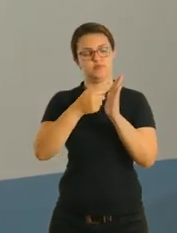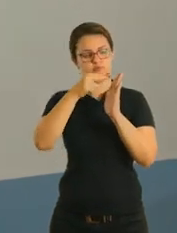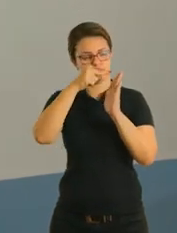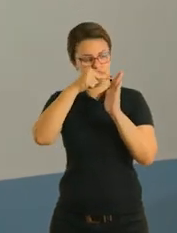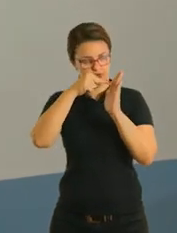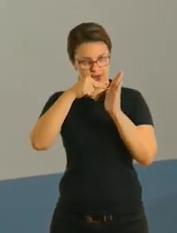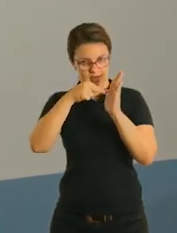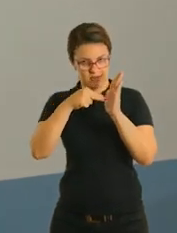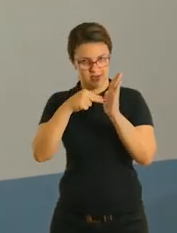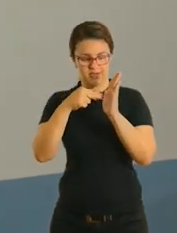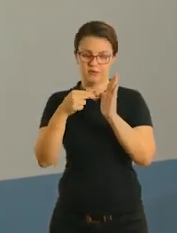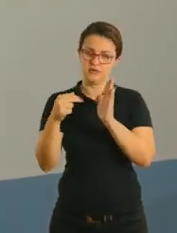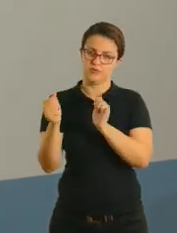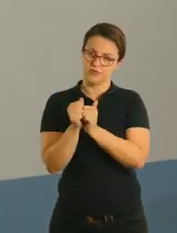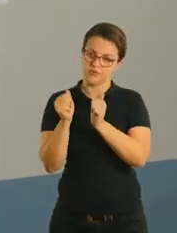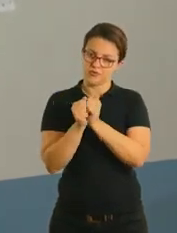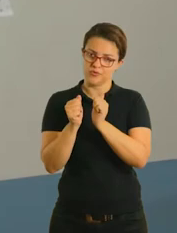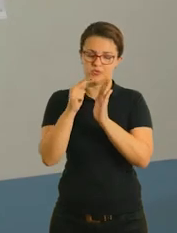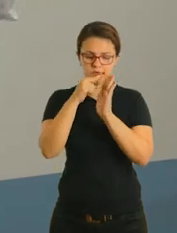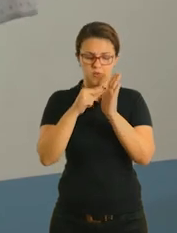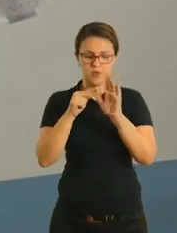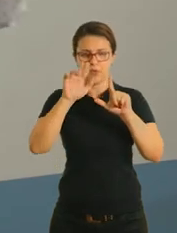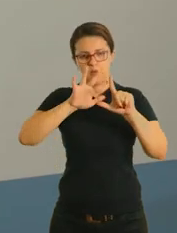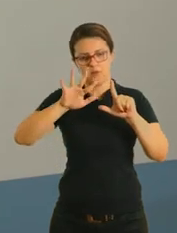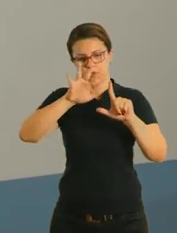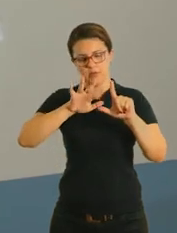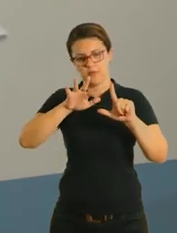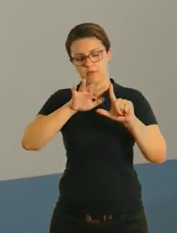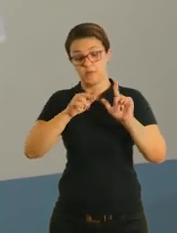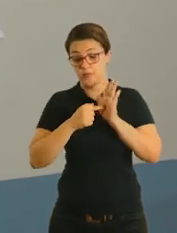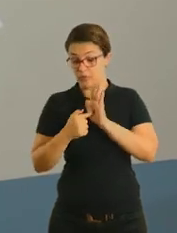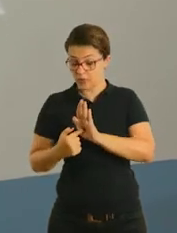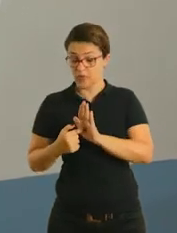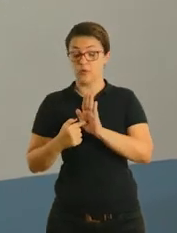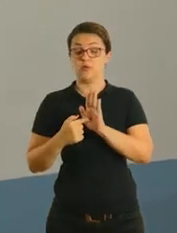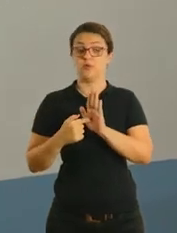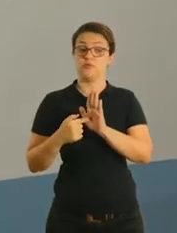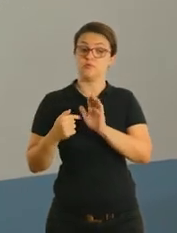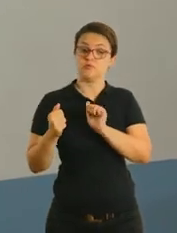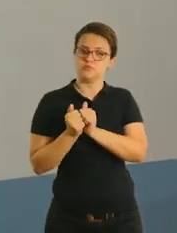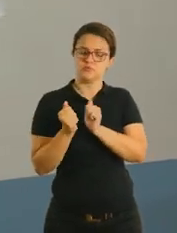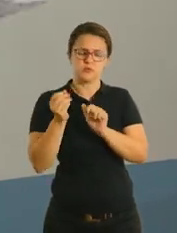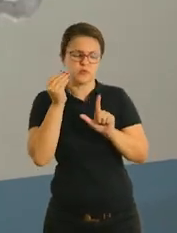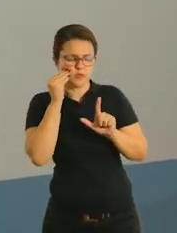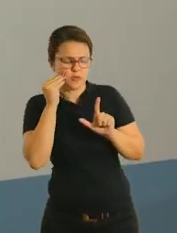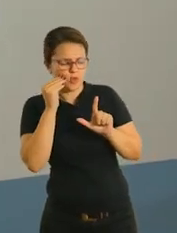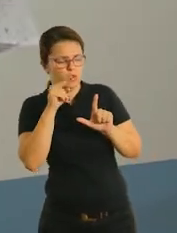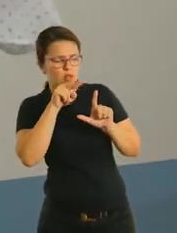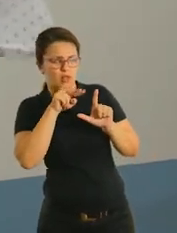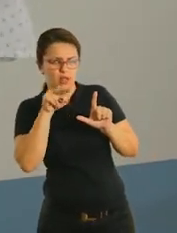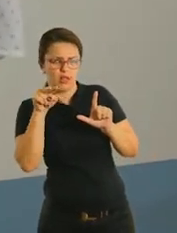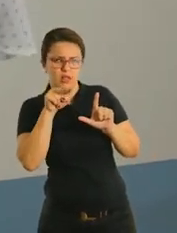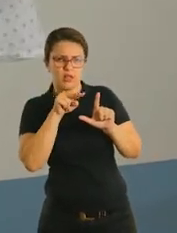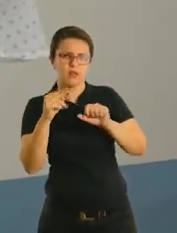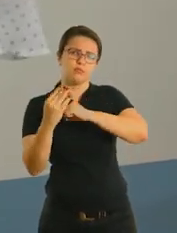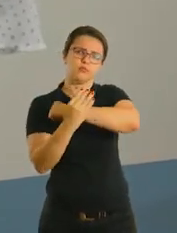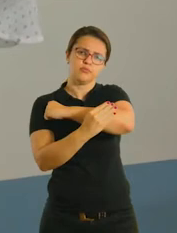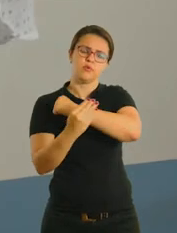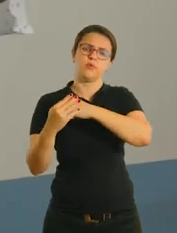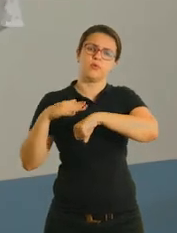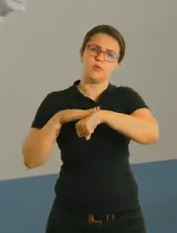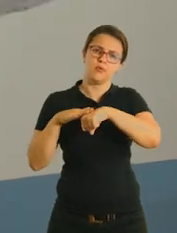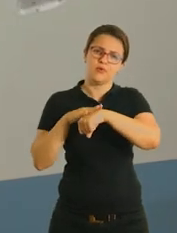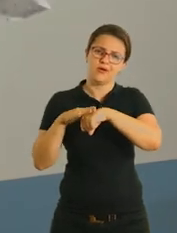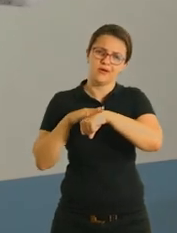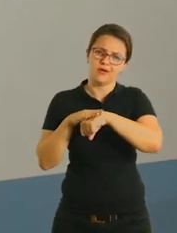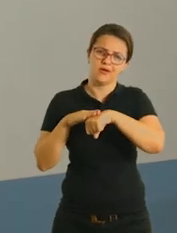criança, mostre as figuras, né? Leia com a criança, peça que ela tente ler, converse sobre o seu bairro,